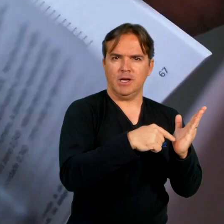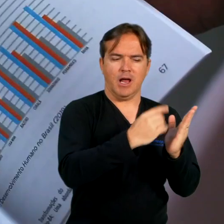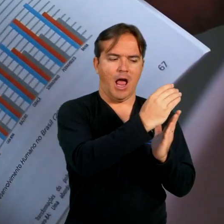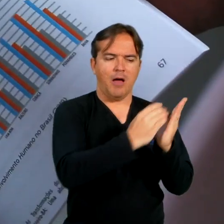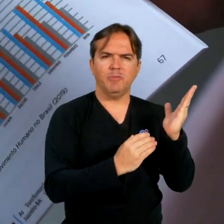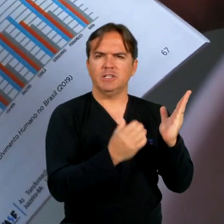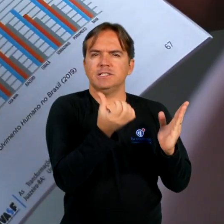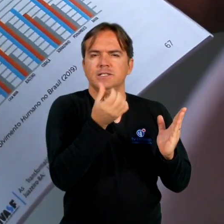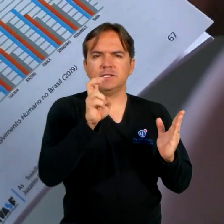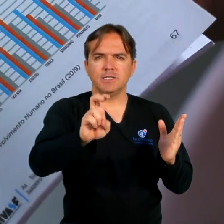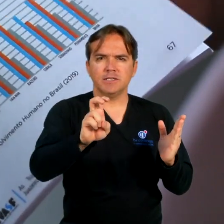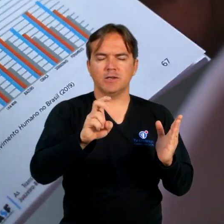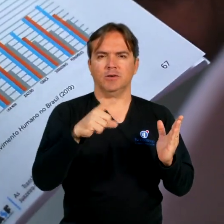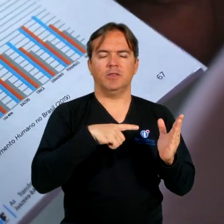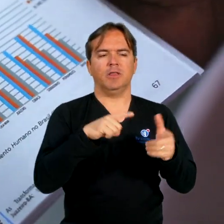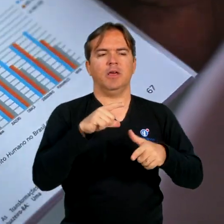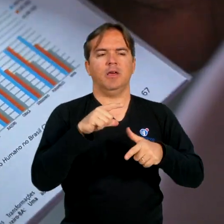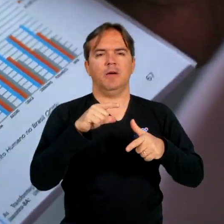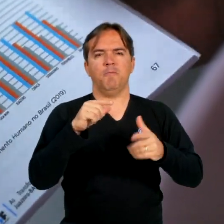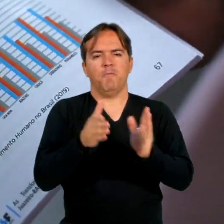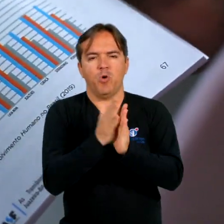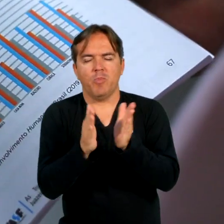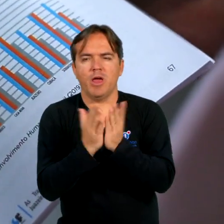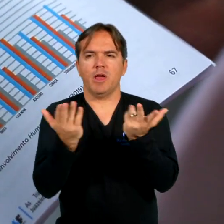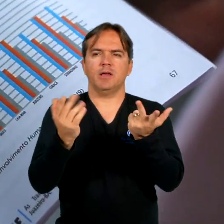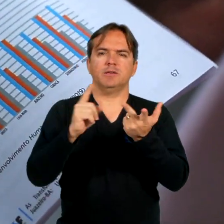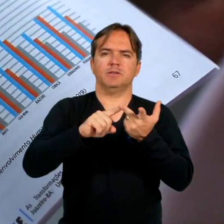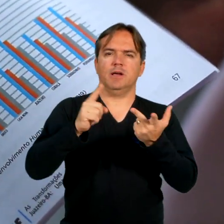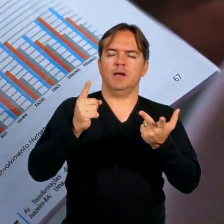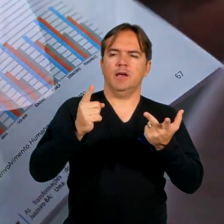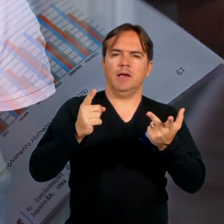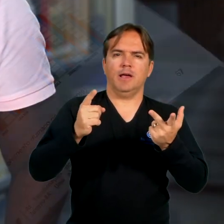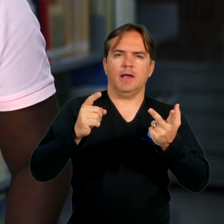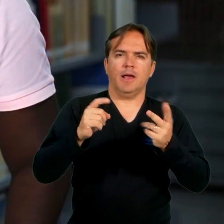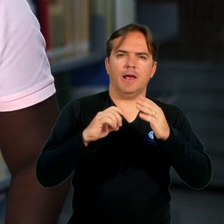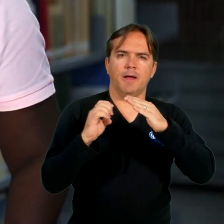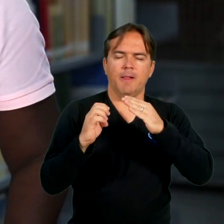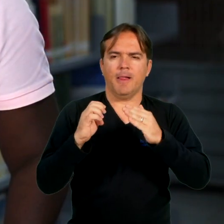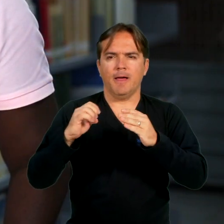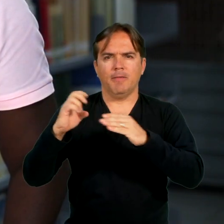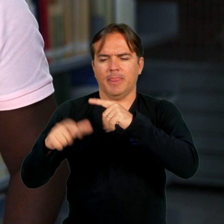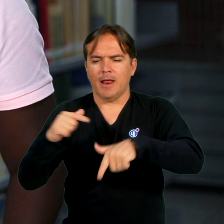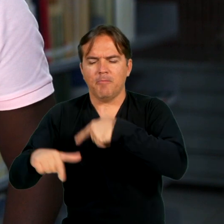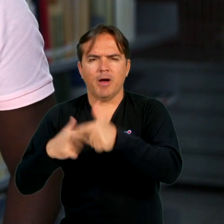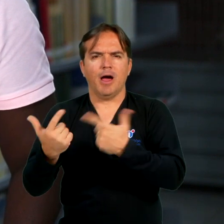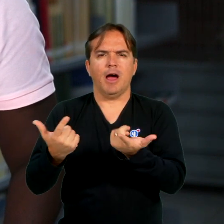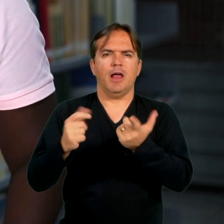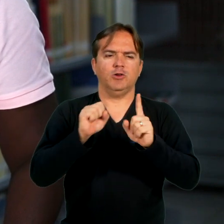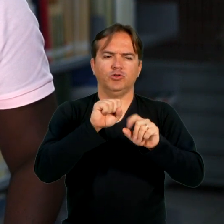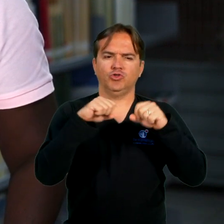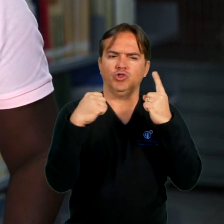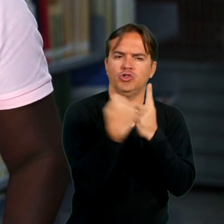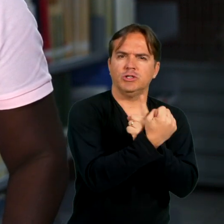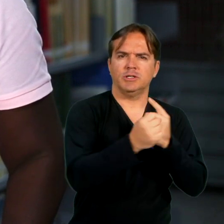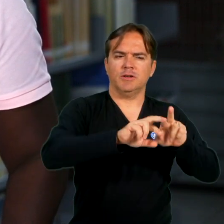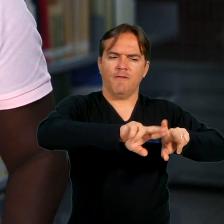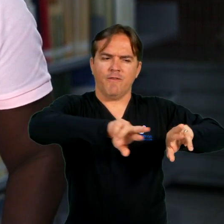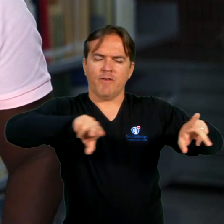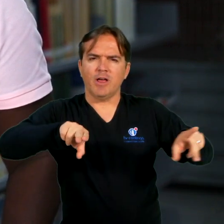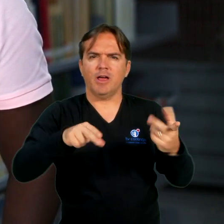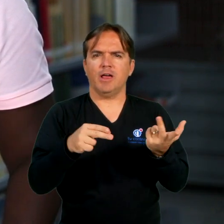pobreza, emprego, trabalho, renda, desenvolvimento regional, desigualdade social e